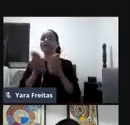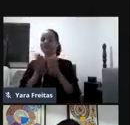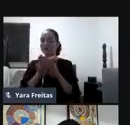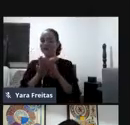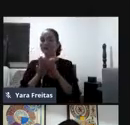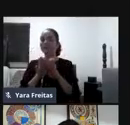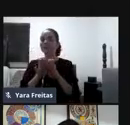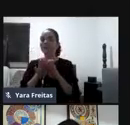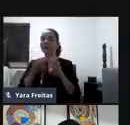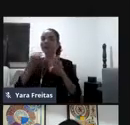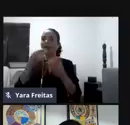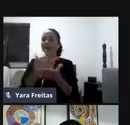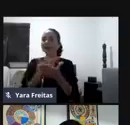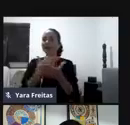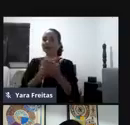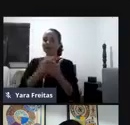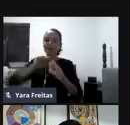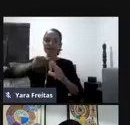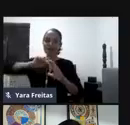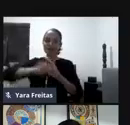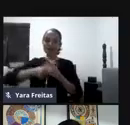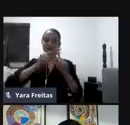isso também, tá?